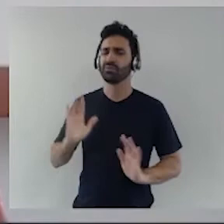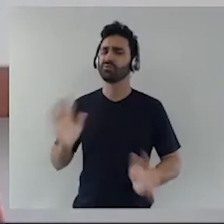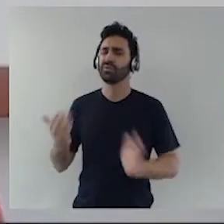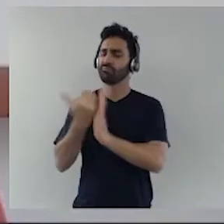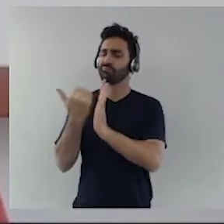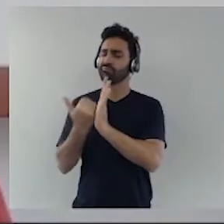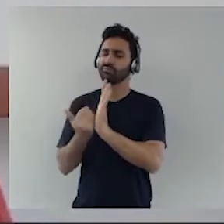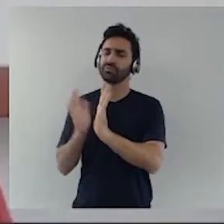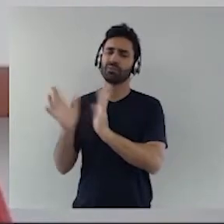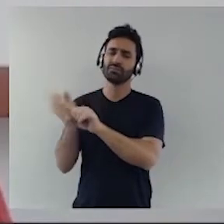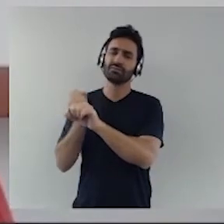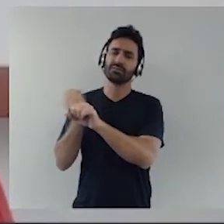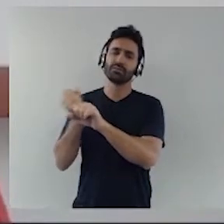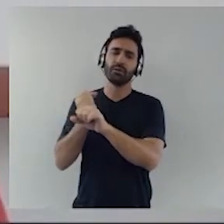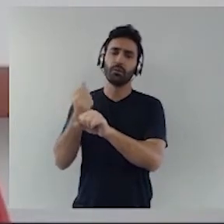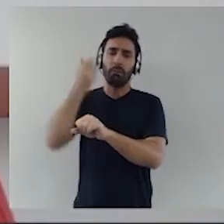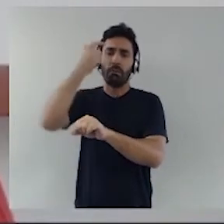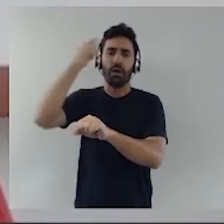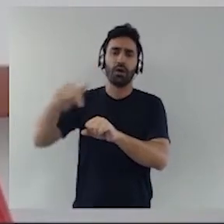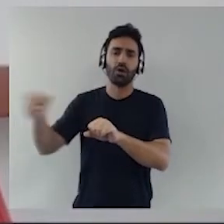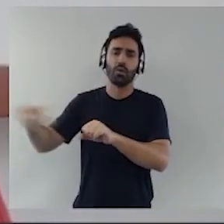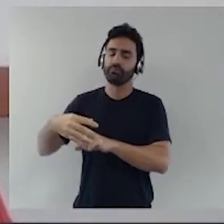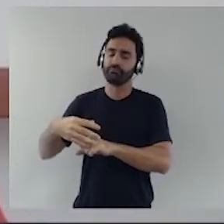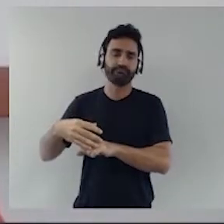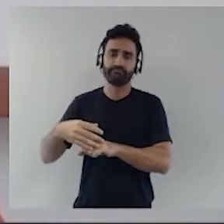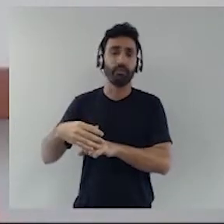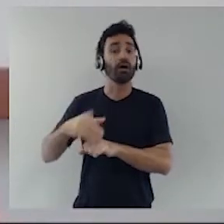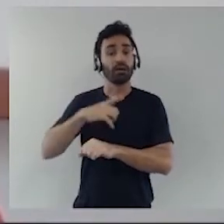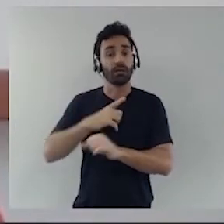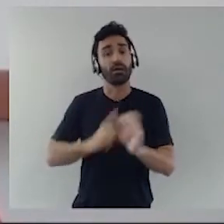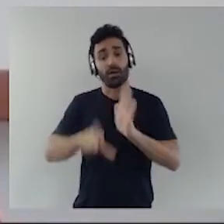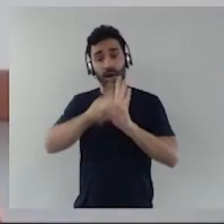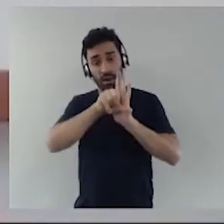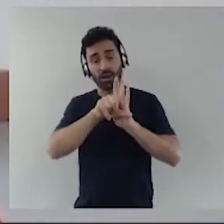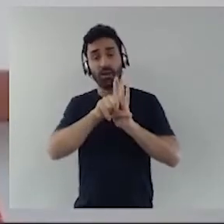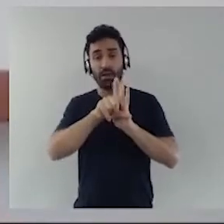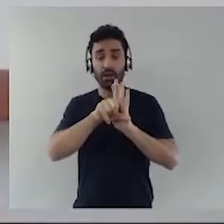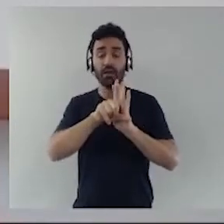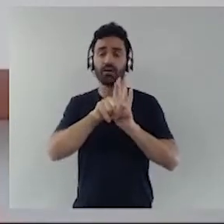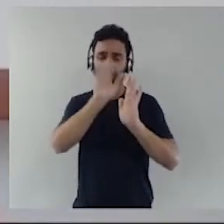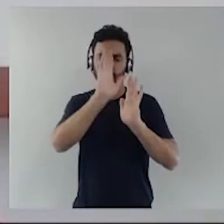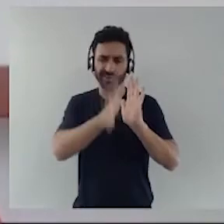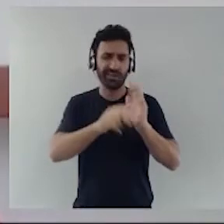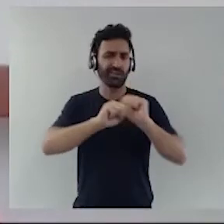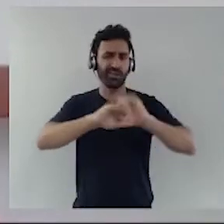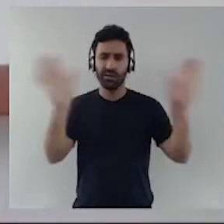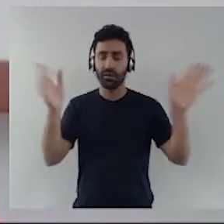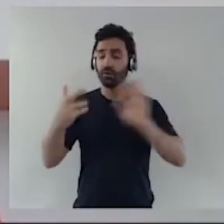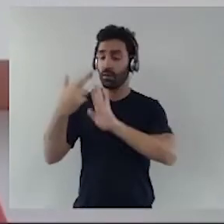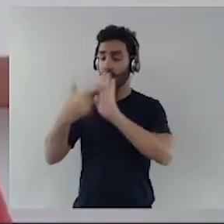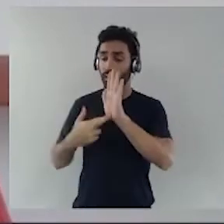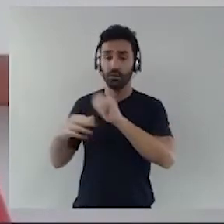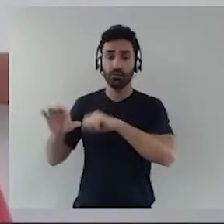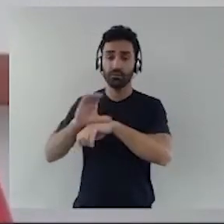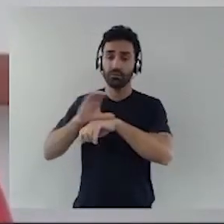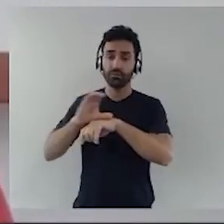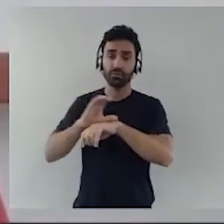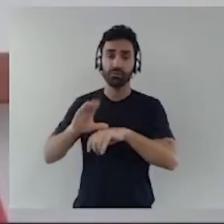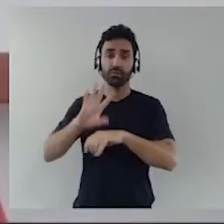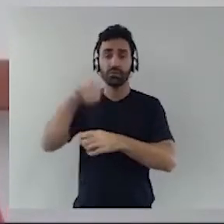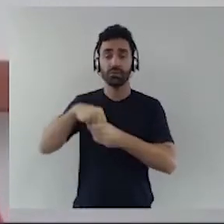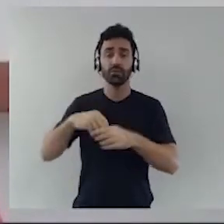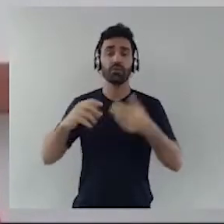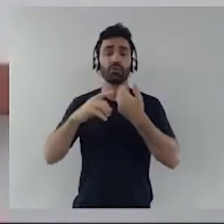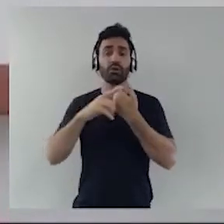muito tempo isso não é uma novidade a uma legislação esparsa sobre o bom e é uma regra constitucional sobre o tema no